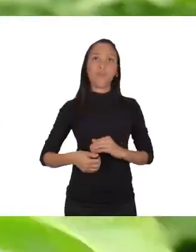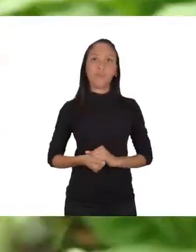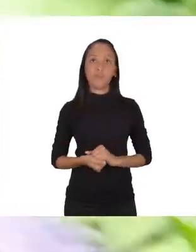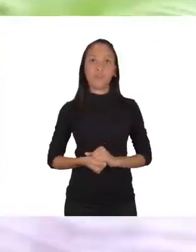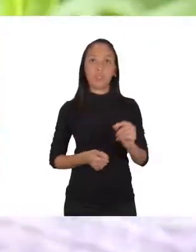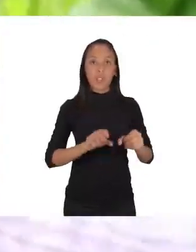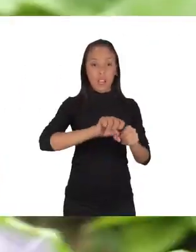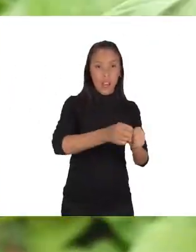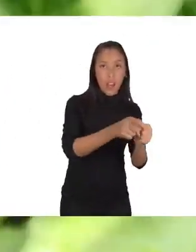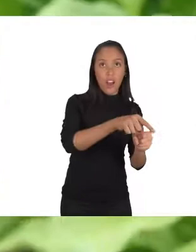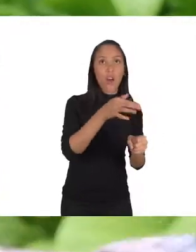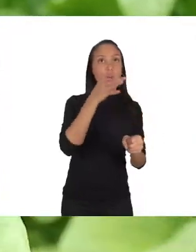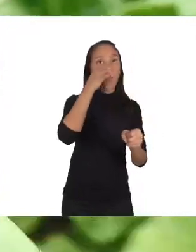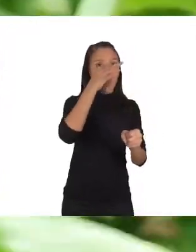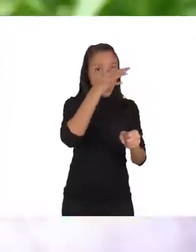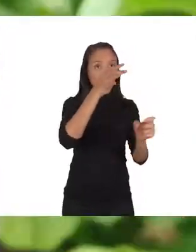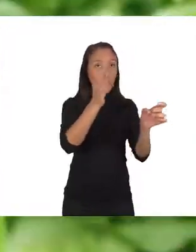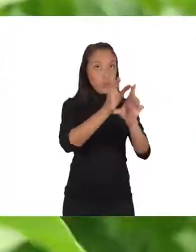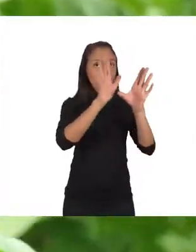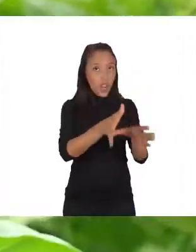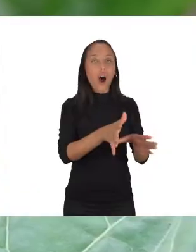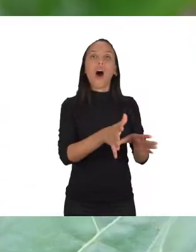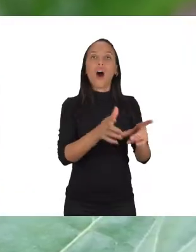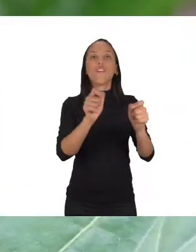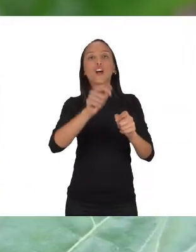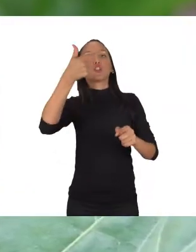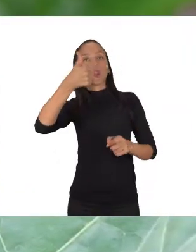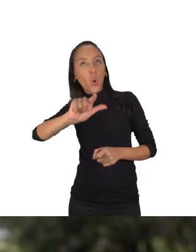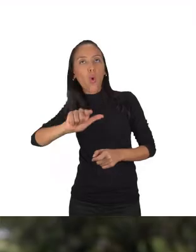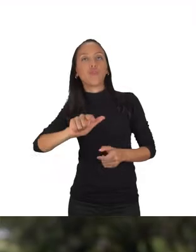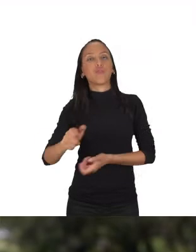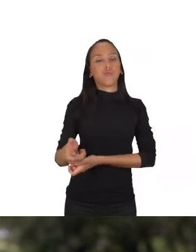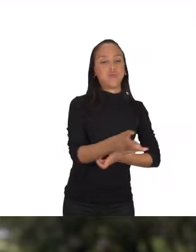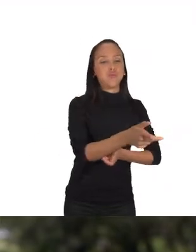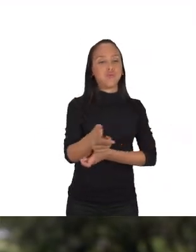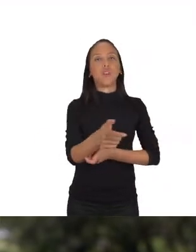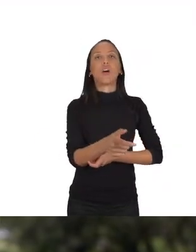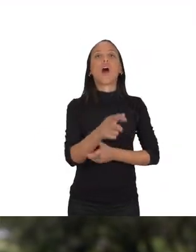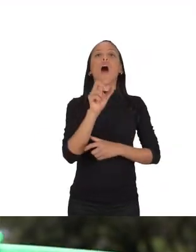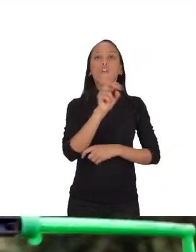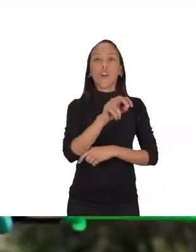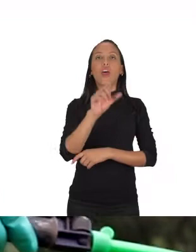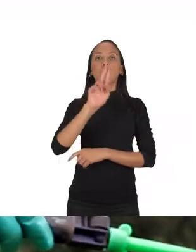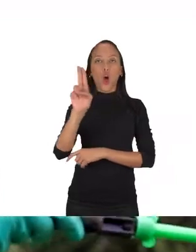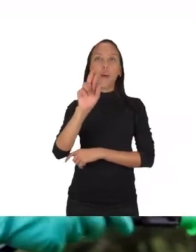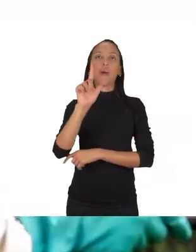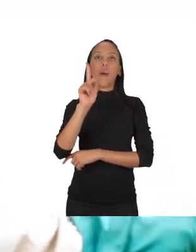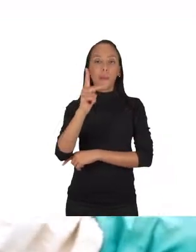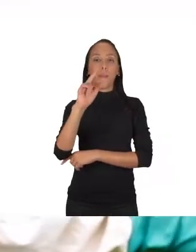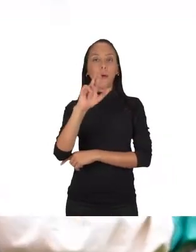Quebra a flor, passa o outro veneno, que é o agrotóxico lá, o Prime Plus, Plyne, que eles dizem, que eu acho que é o mais eficaz